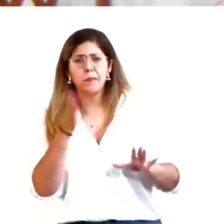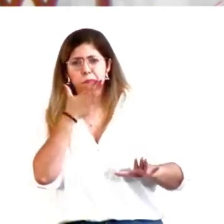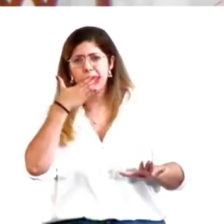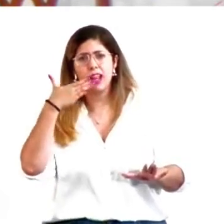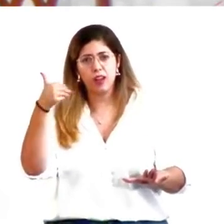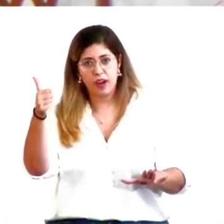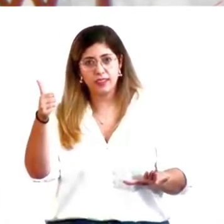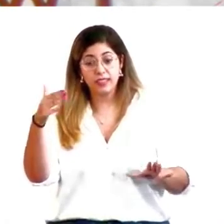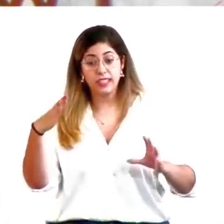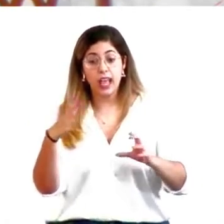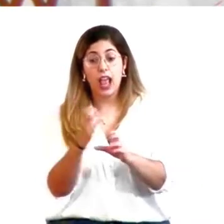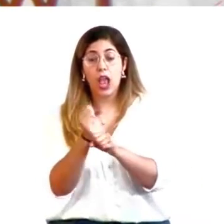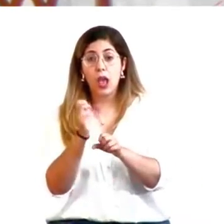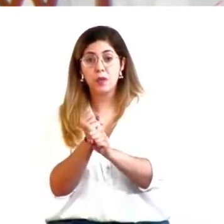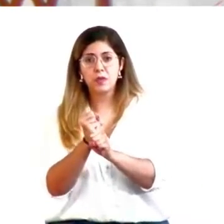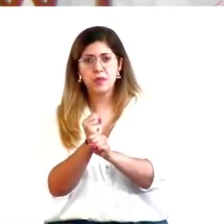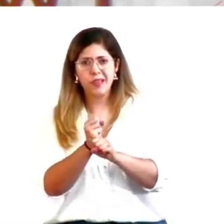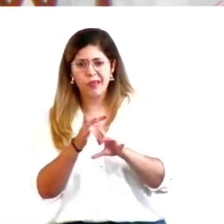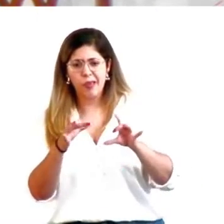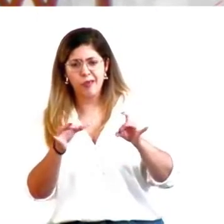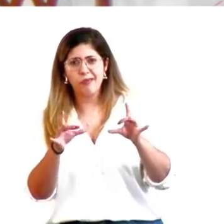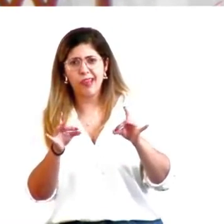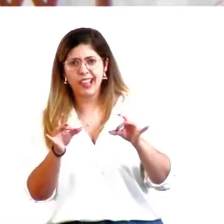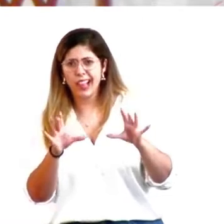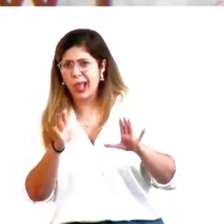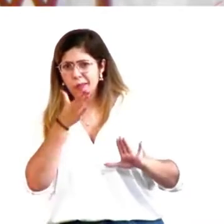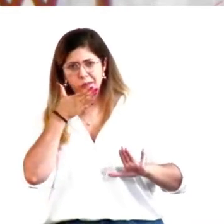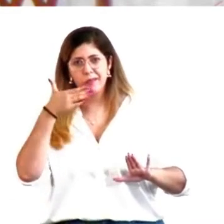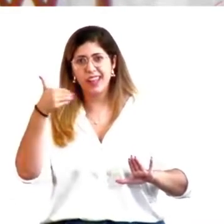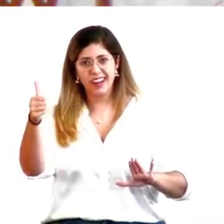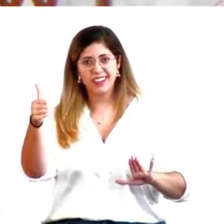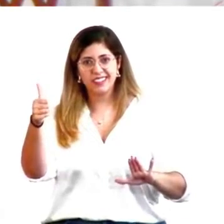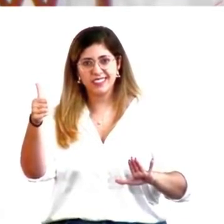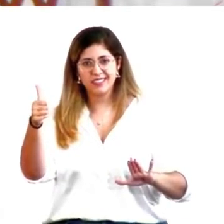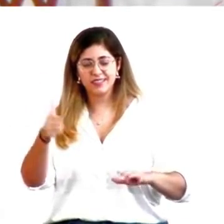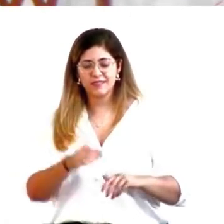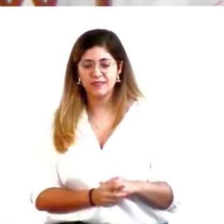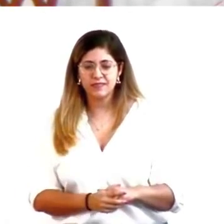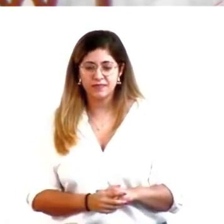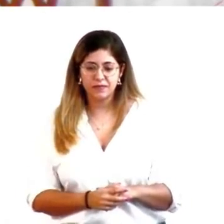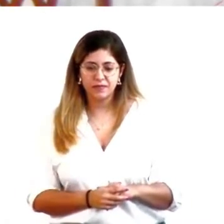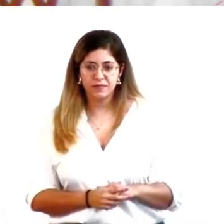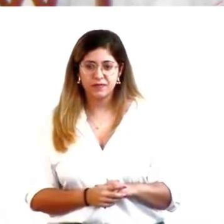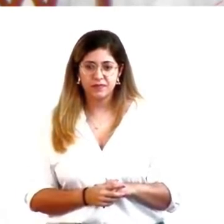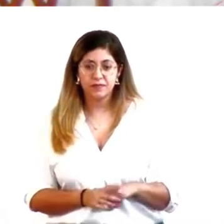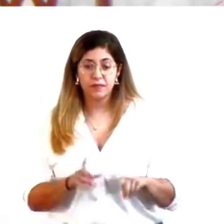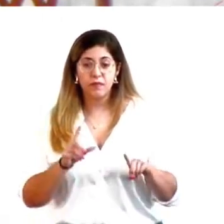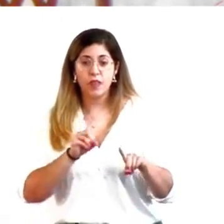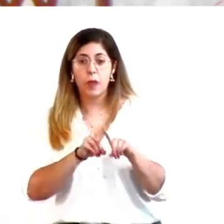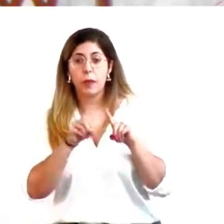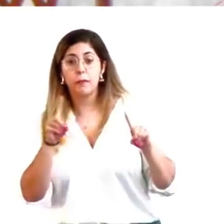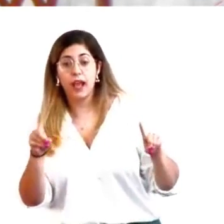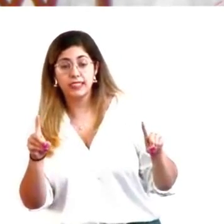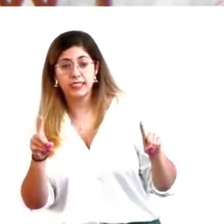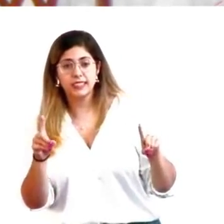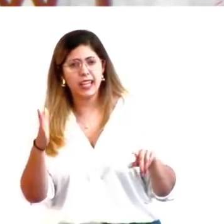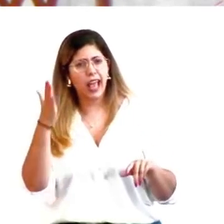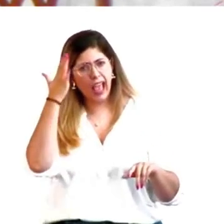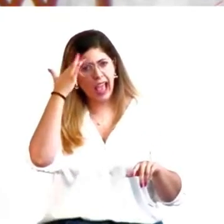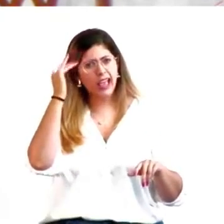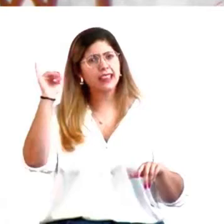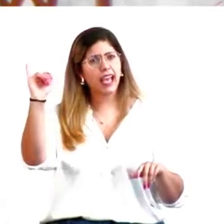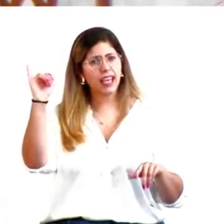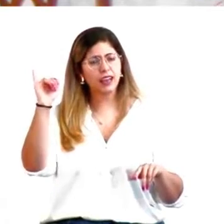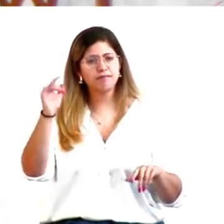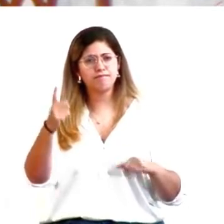para escolher a melhor mercadoria que deveriam comprar. A ideia de usar o tempo